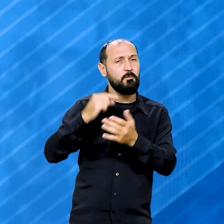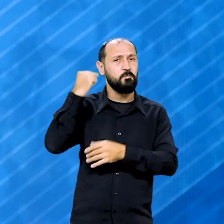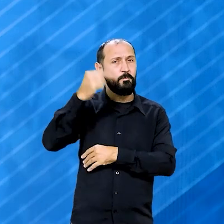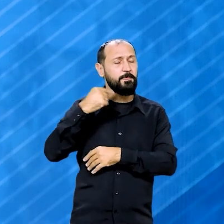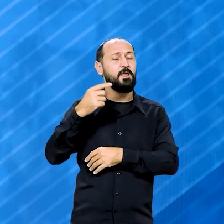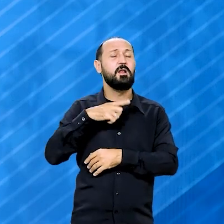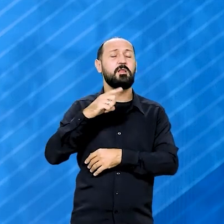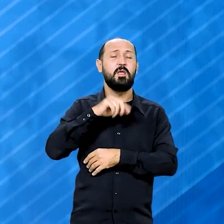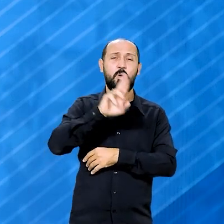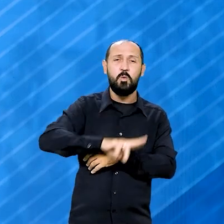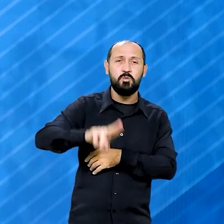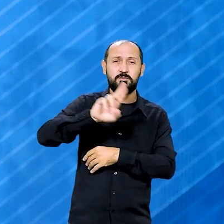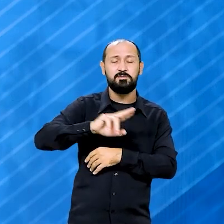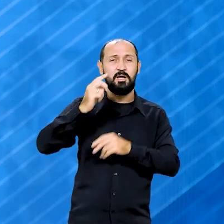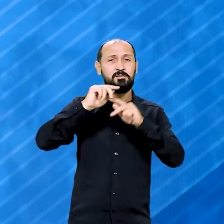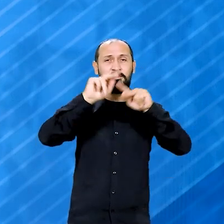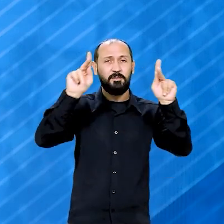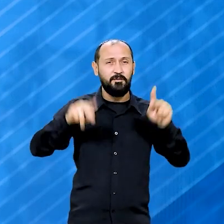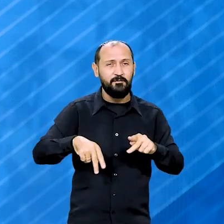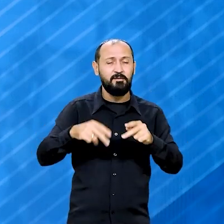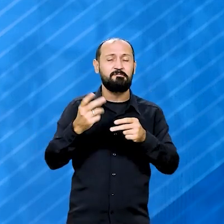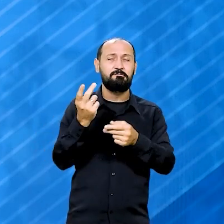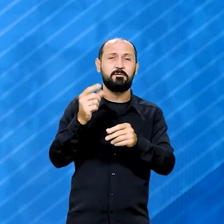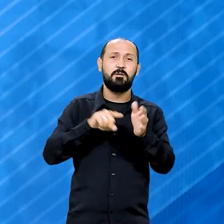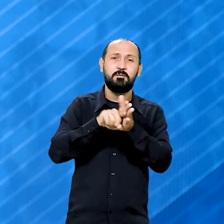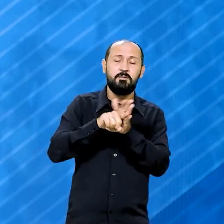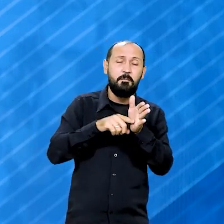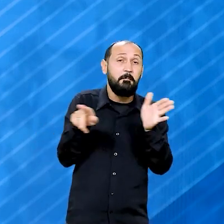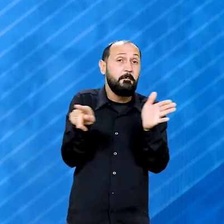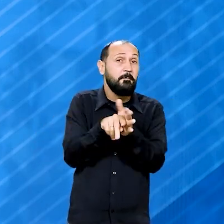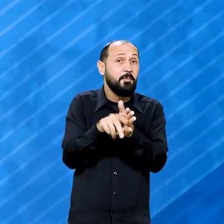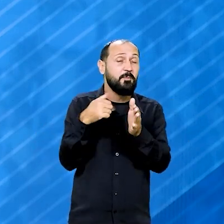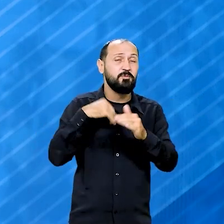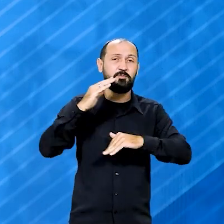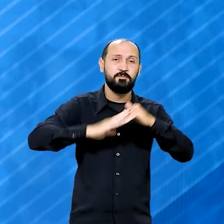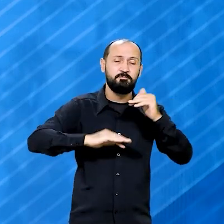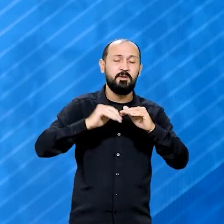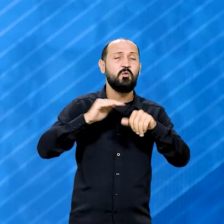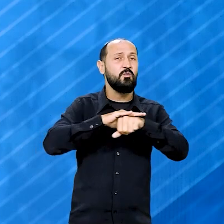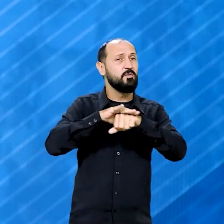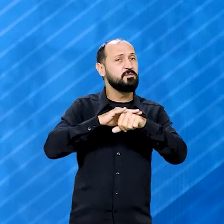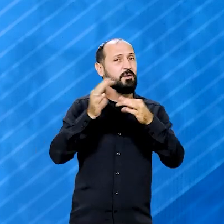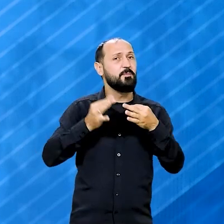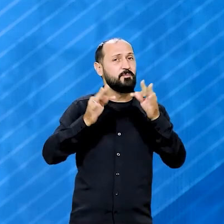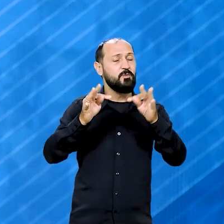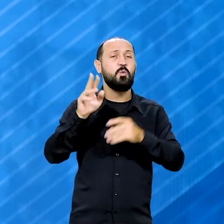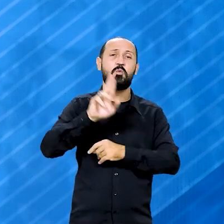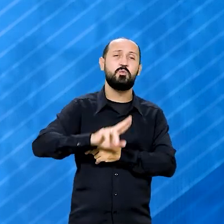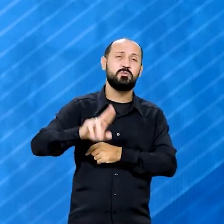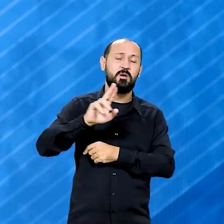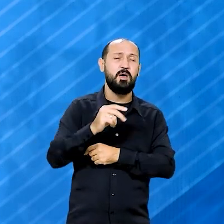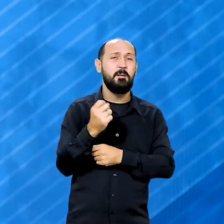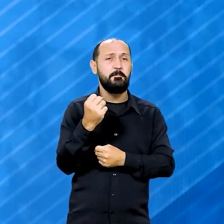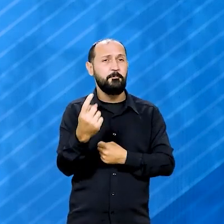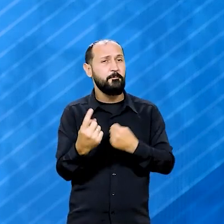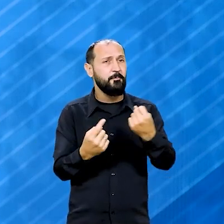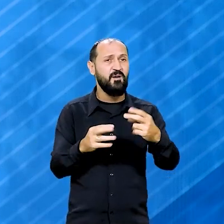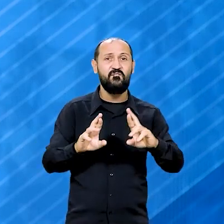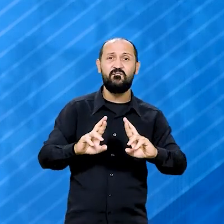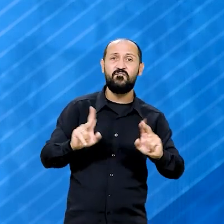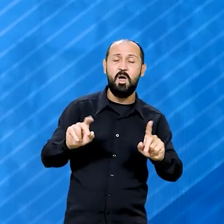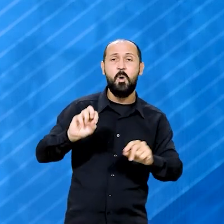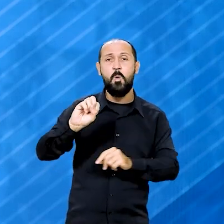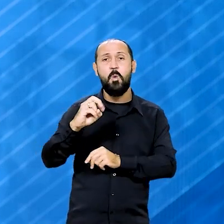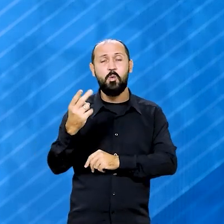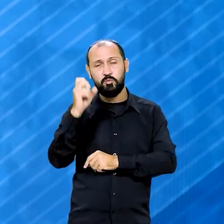na realidade, o advogado ele tem a tramitação nas plataformas digitais como meio de profissão. Mas falar de tecnologia de modo usual era